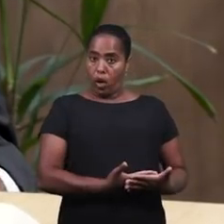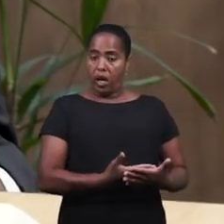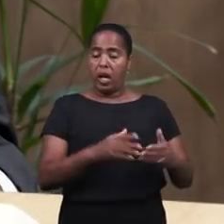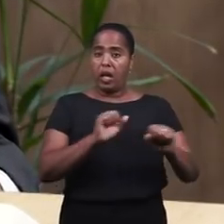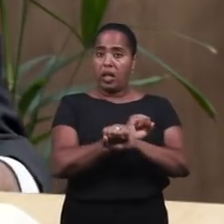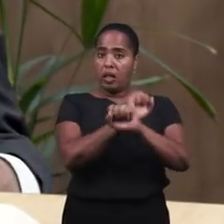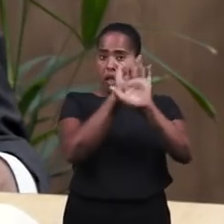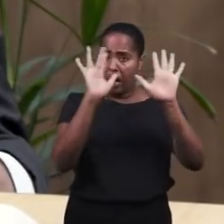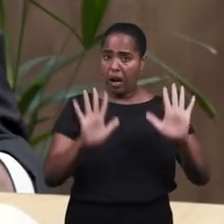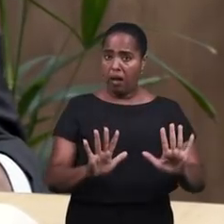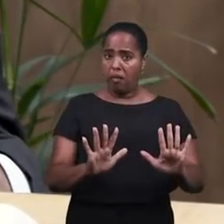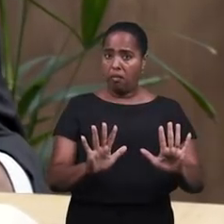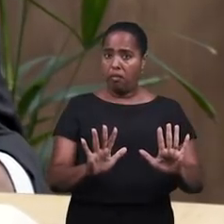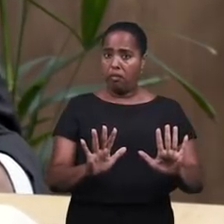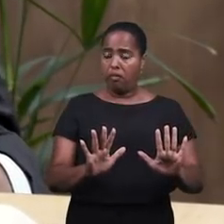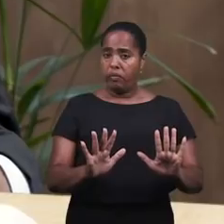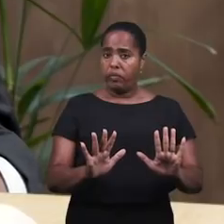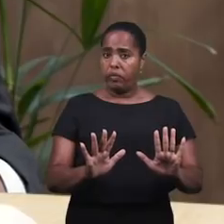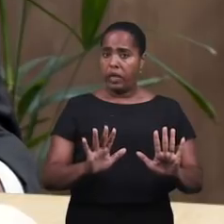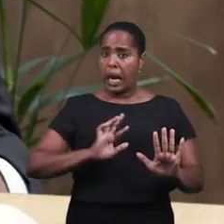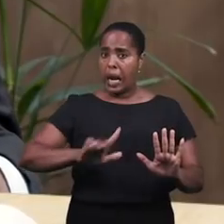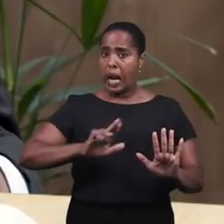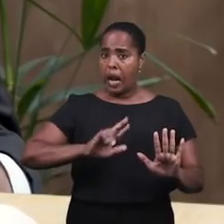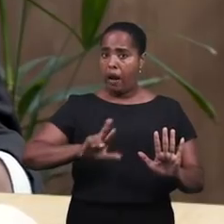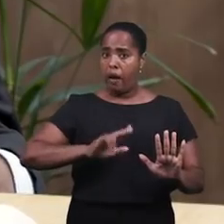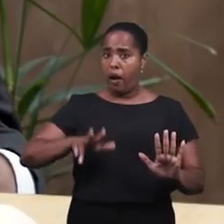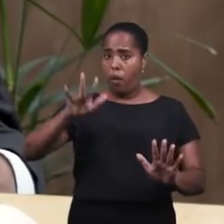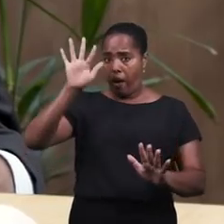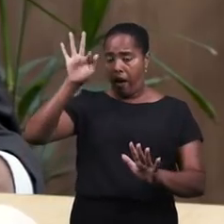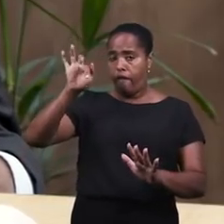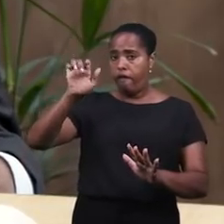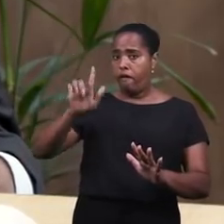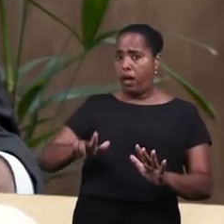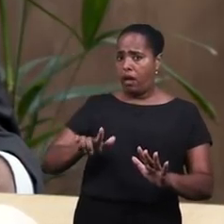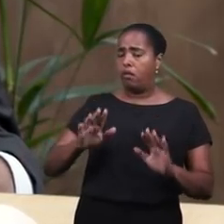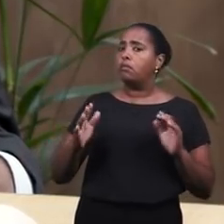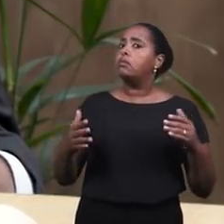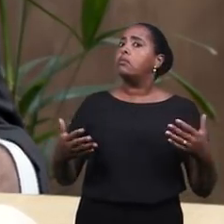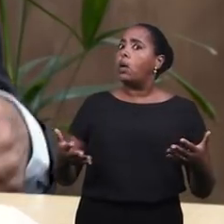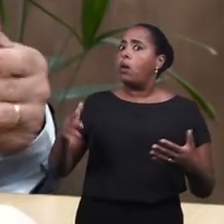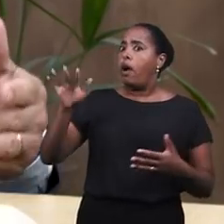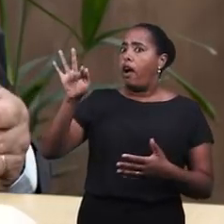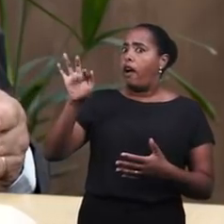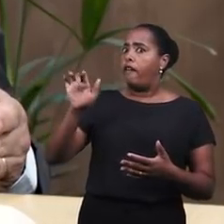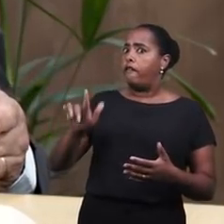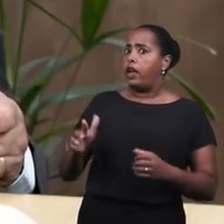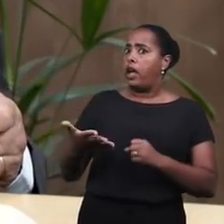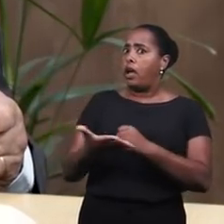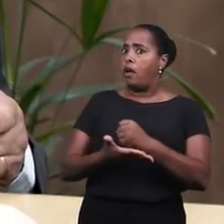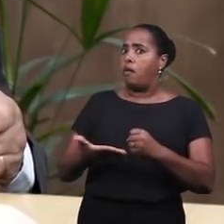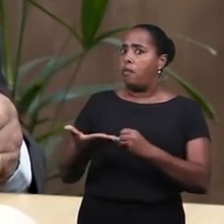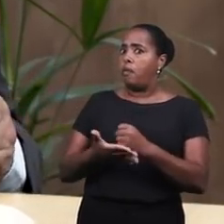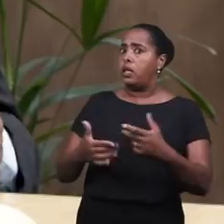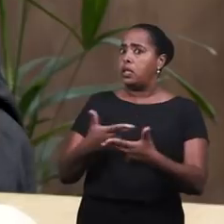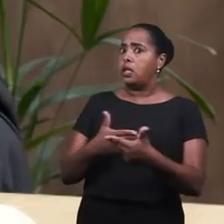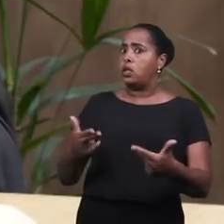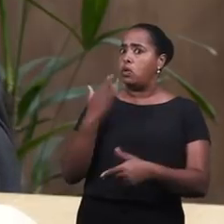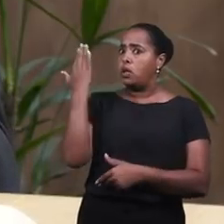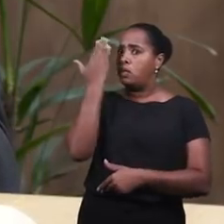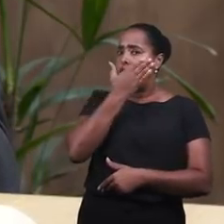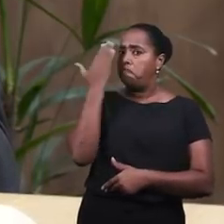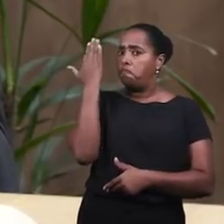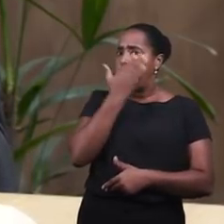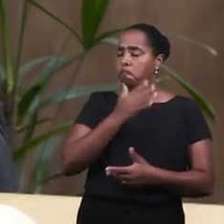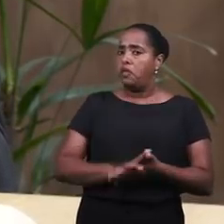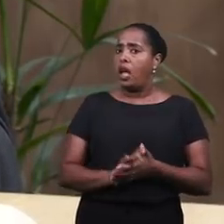aí, está claro que não é fé. A fé é o firme fundamento daquilo que você